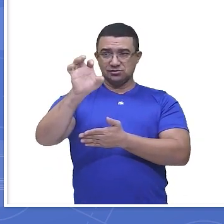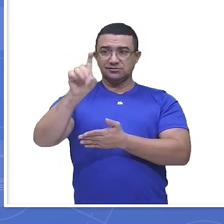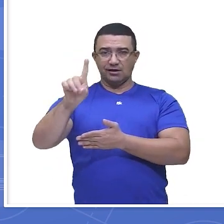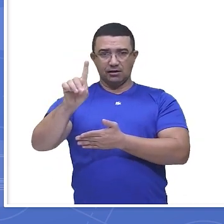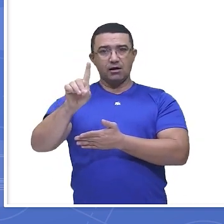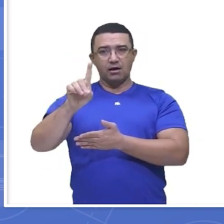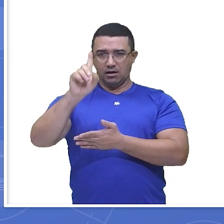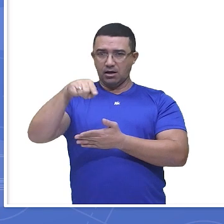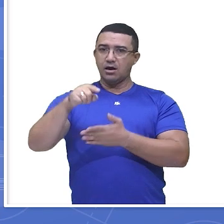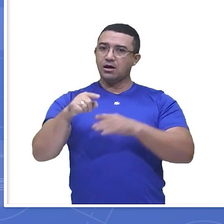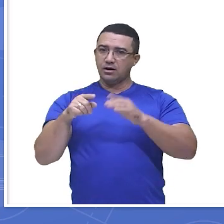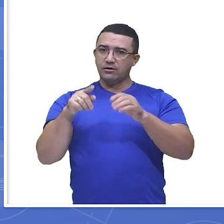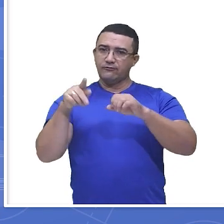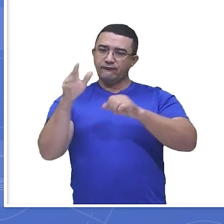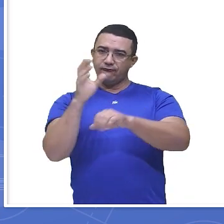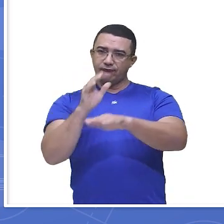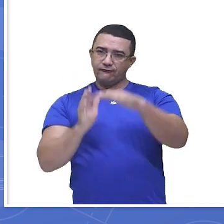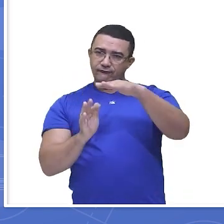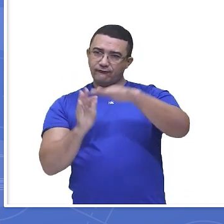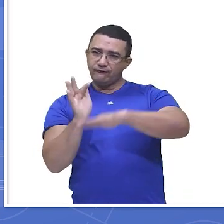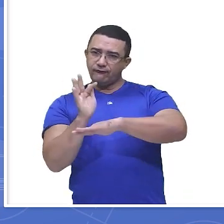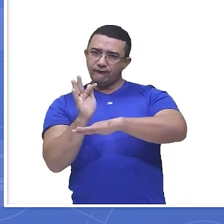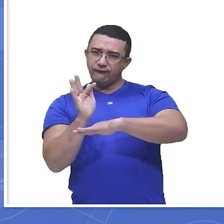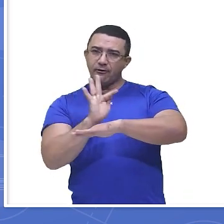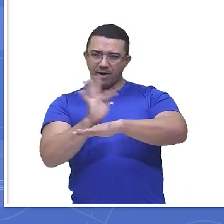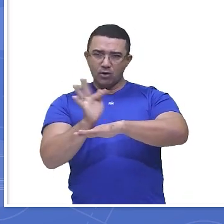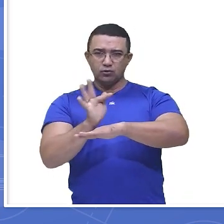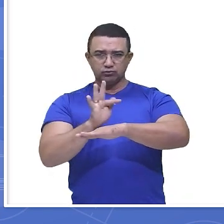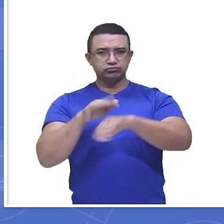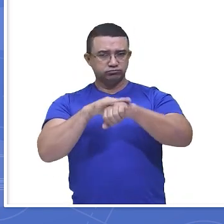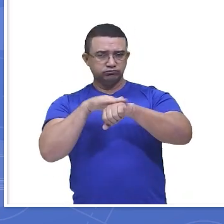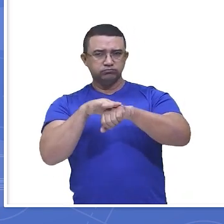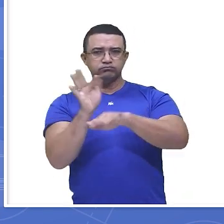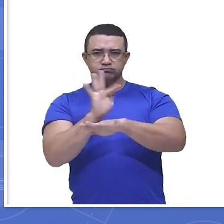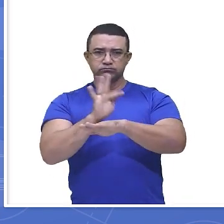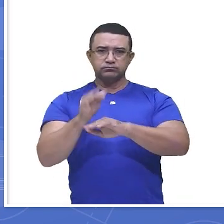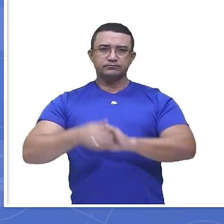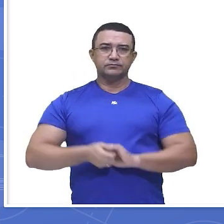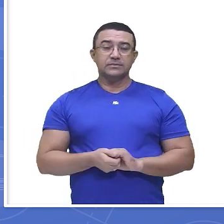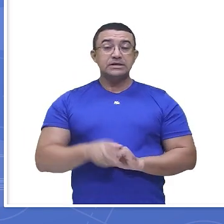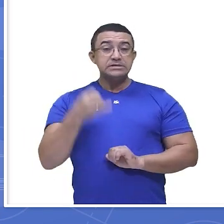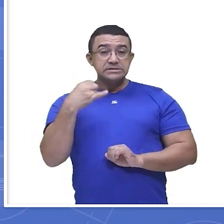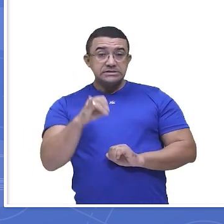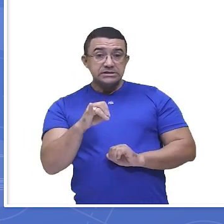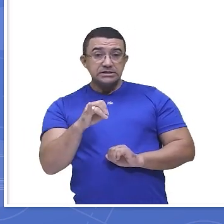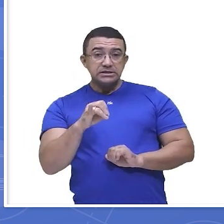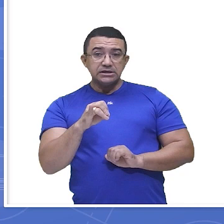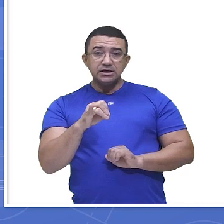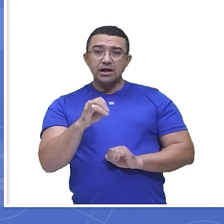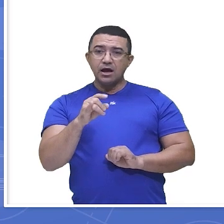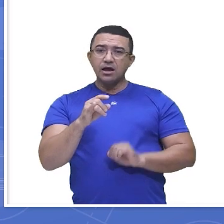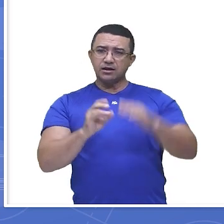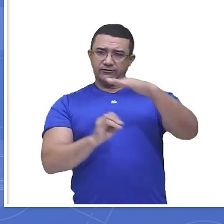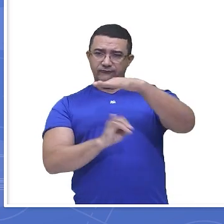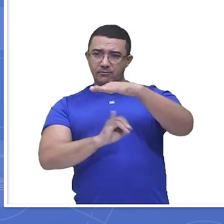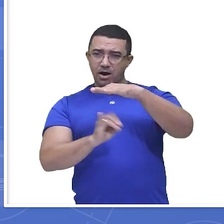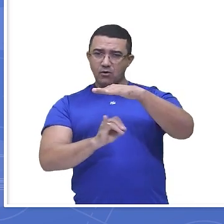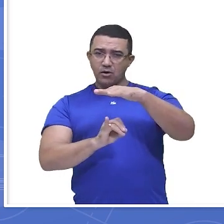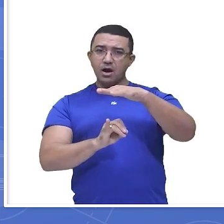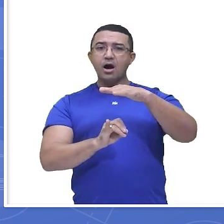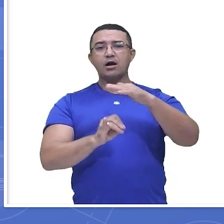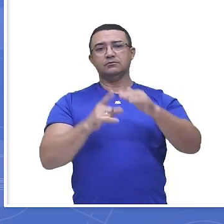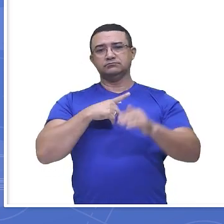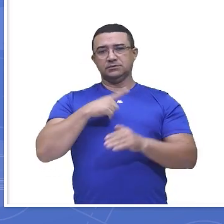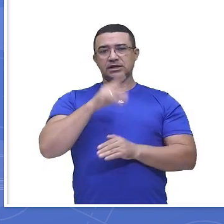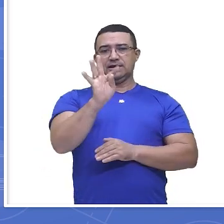te llamas? Olha aqui, a desinência, o uso do te. Qual é tu nome? Olha aqui, pessoal.